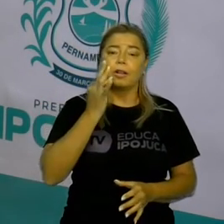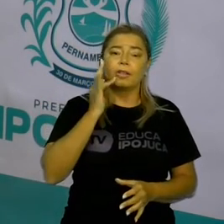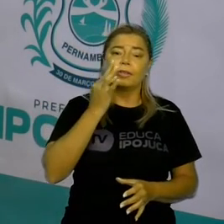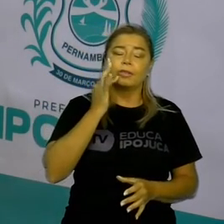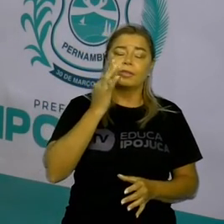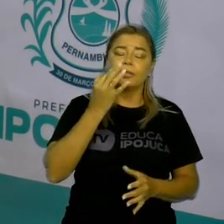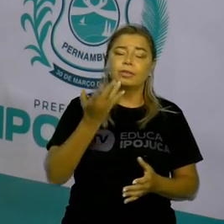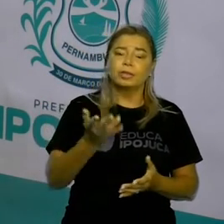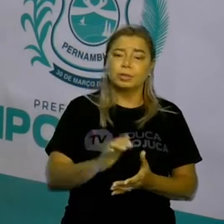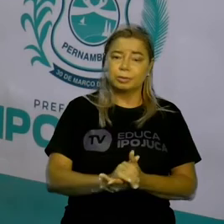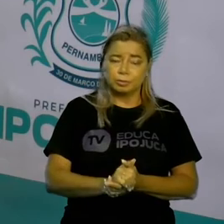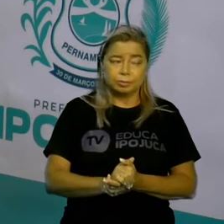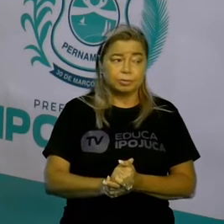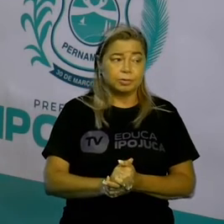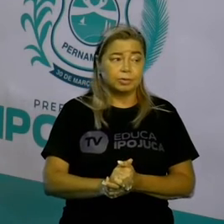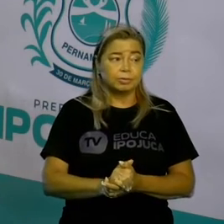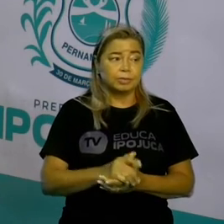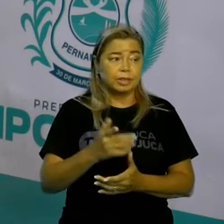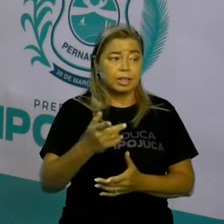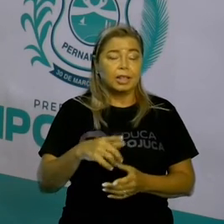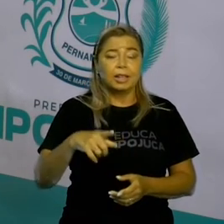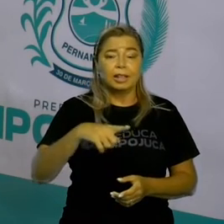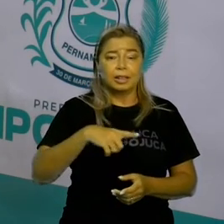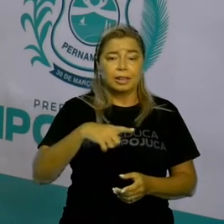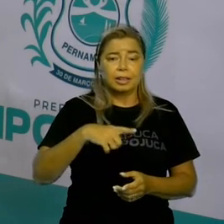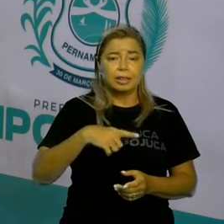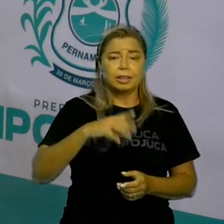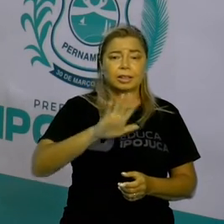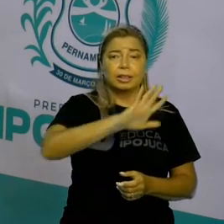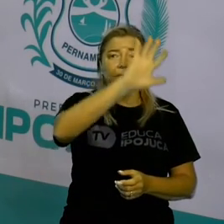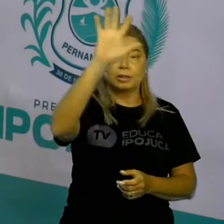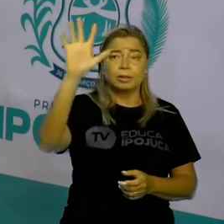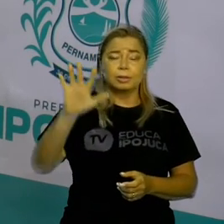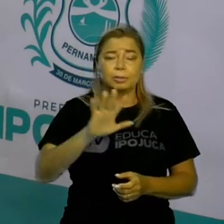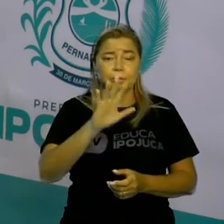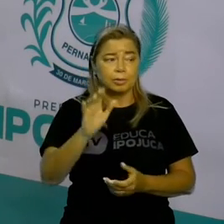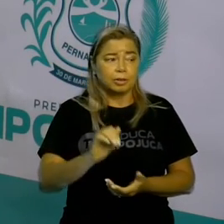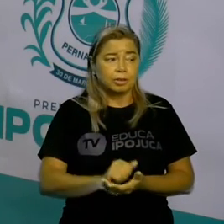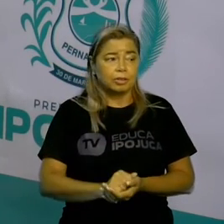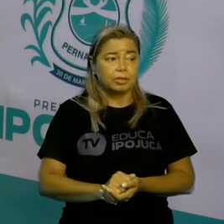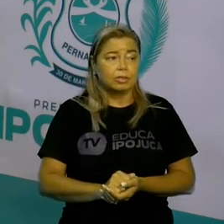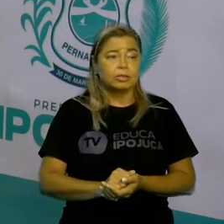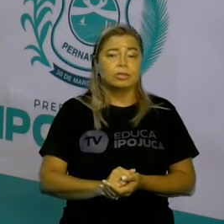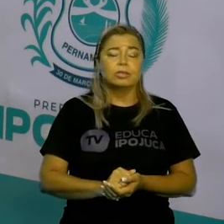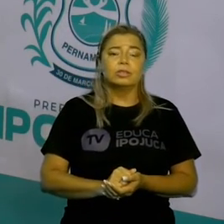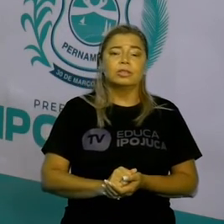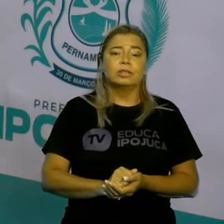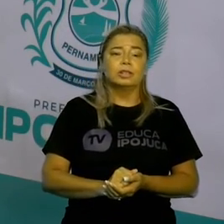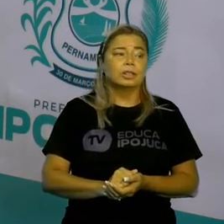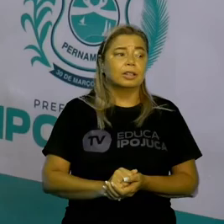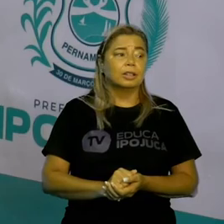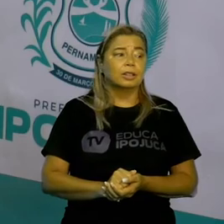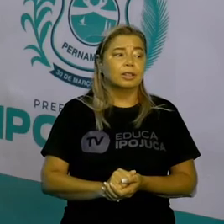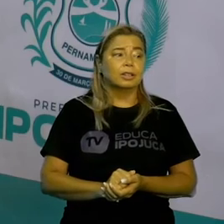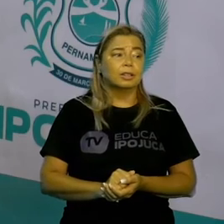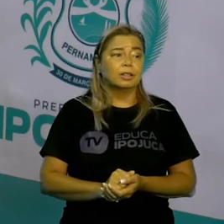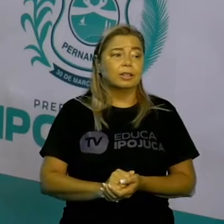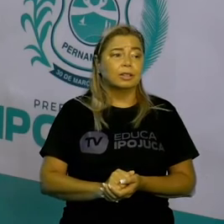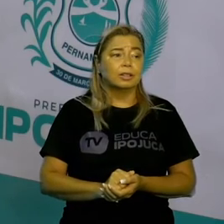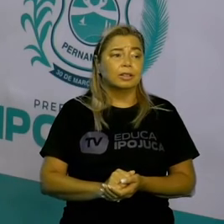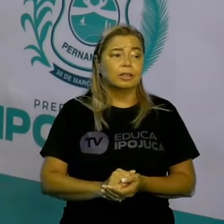colocando aqui essa figura toda, nós temos aí 12, temos